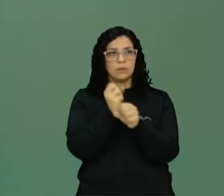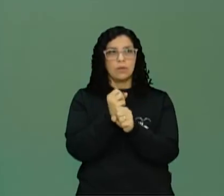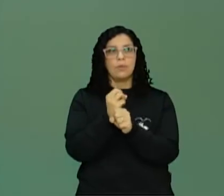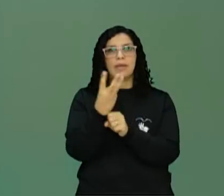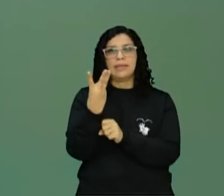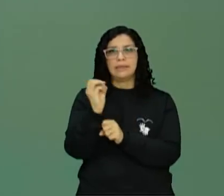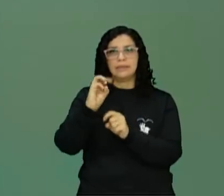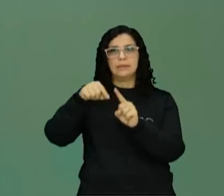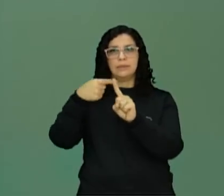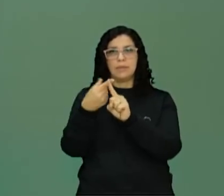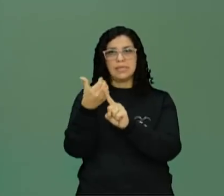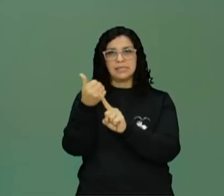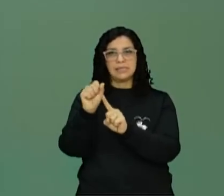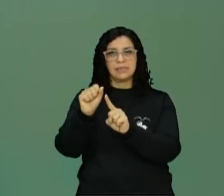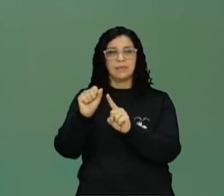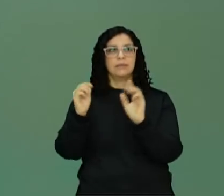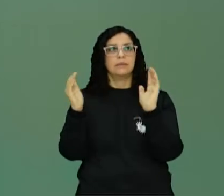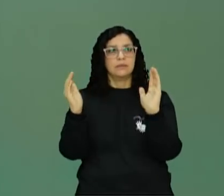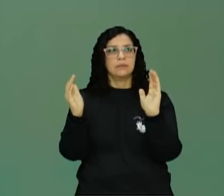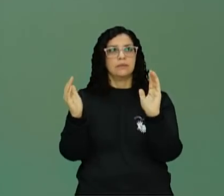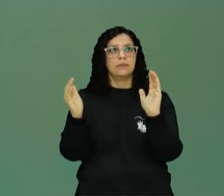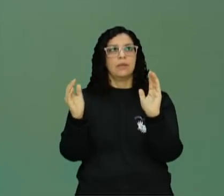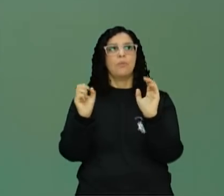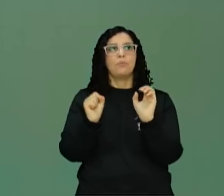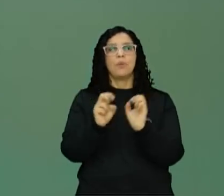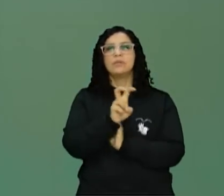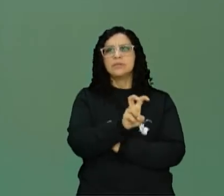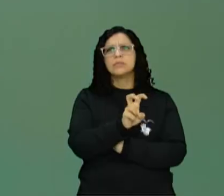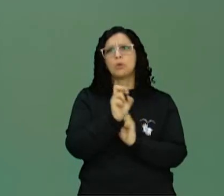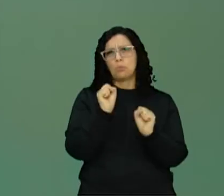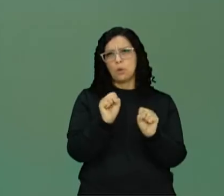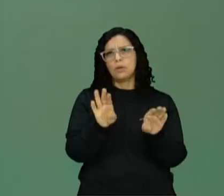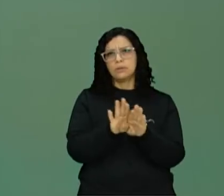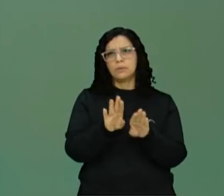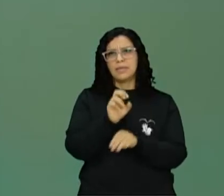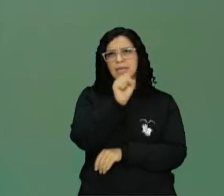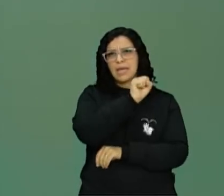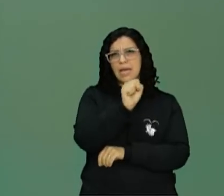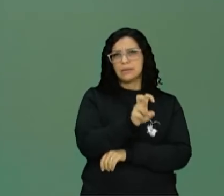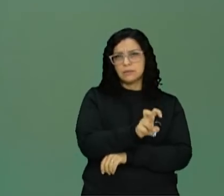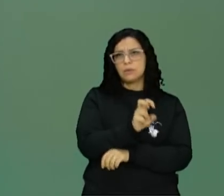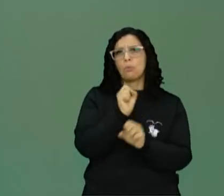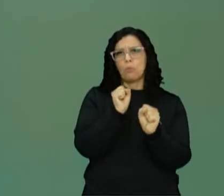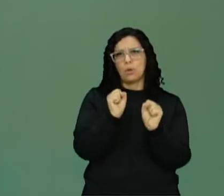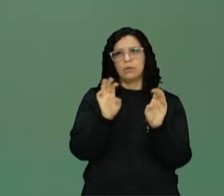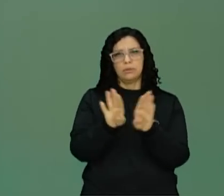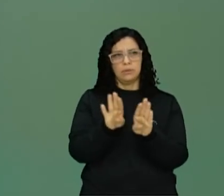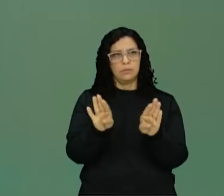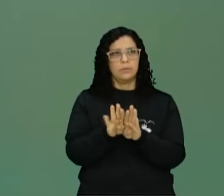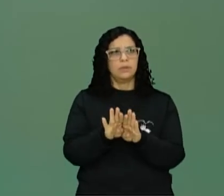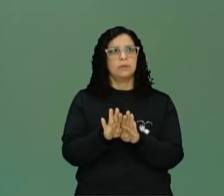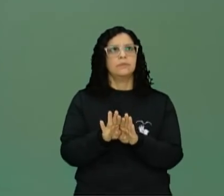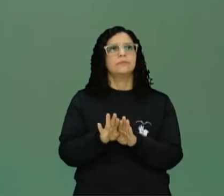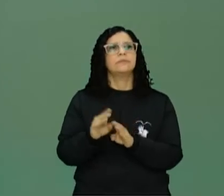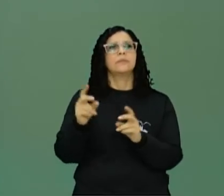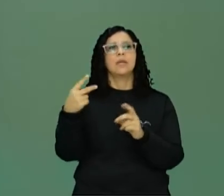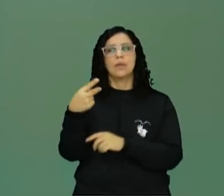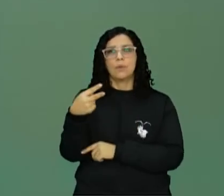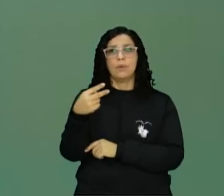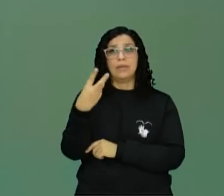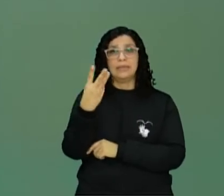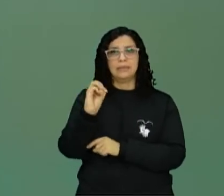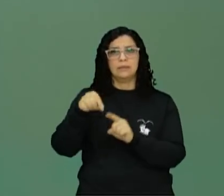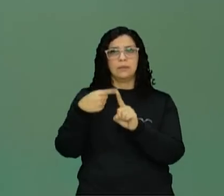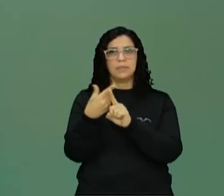5 primeiros termos, se você quiser, pode colocar no lugar do N aqui, colocar o 5, tá? Que é a soma de 5 termos. Então, a soma de 5 termos vai